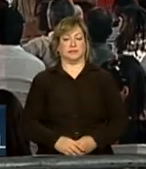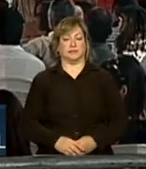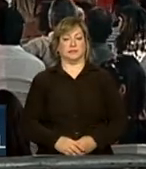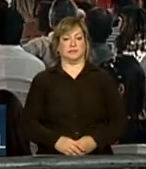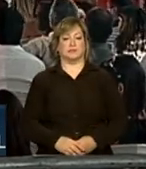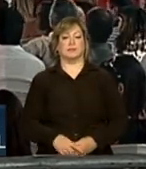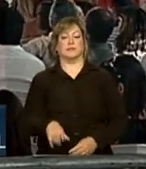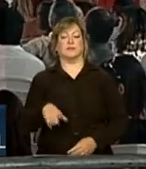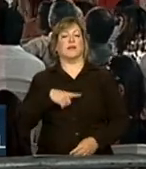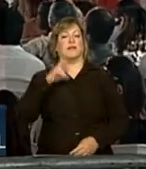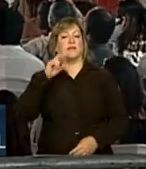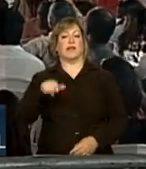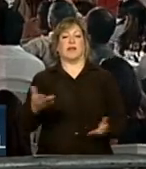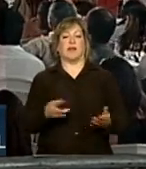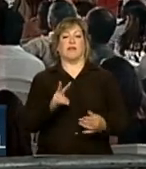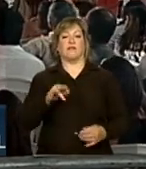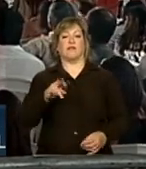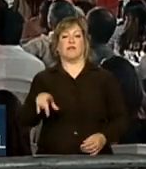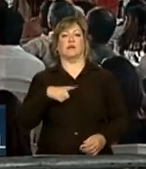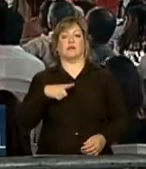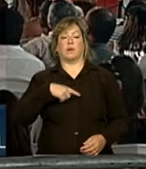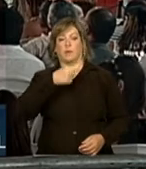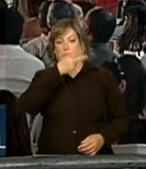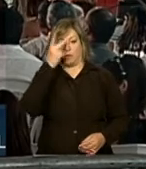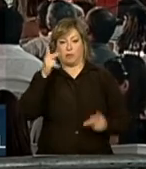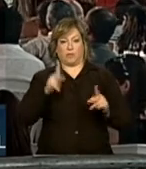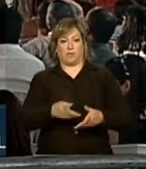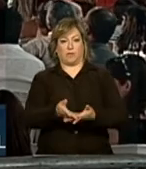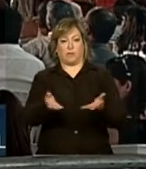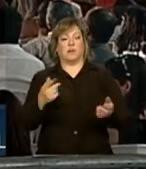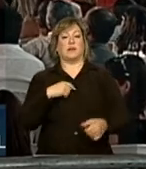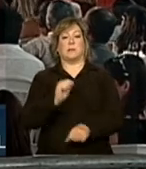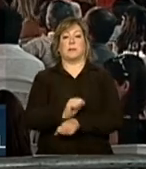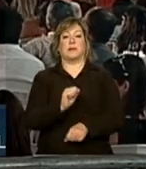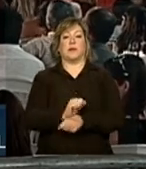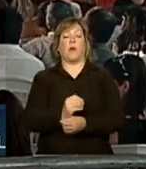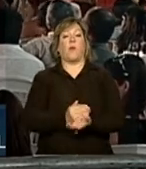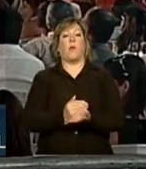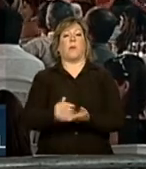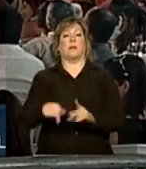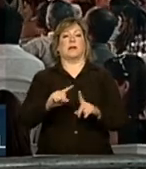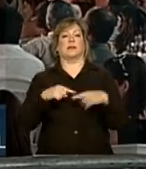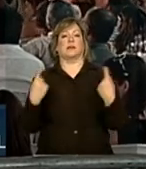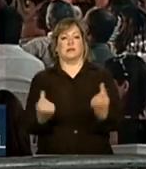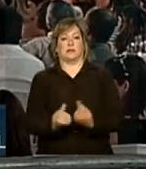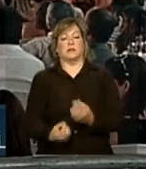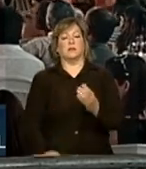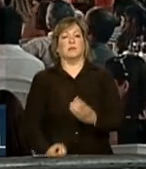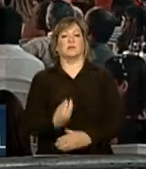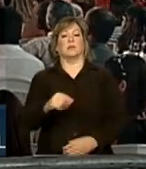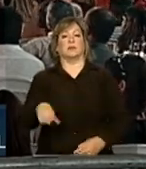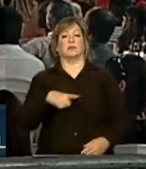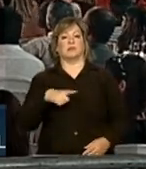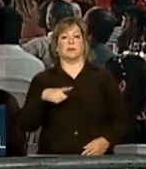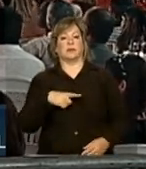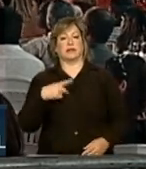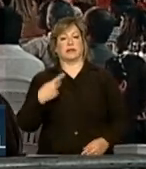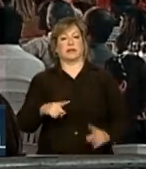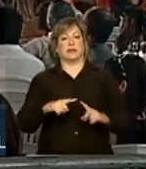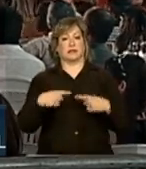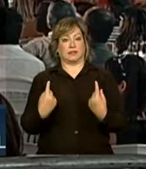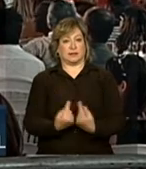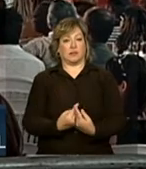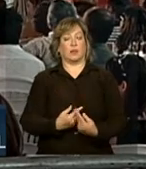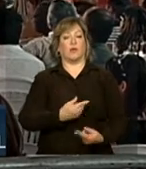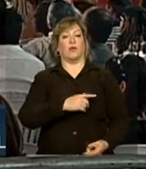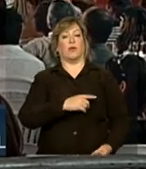Você vê imagens ao vivo, então, do público que aguarda o início da cerimônia de inauguração. Nessa cerimônia,